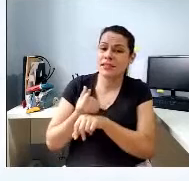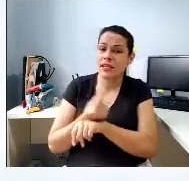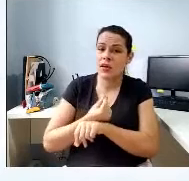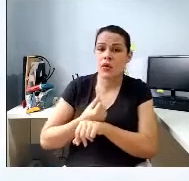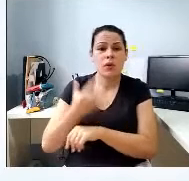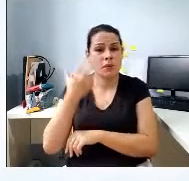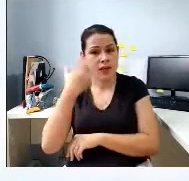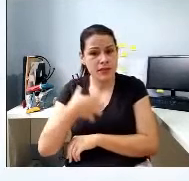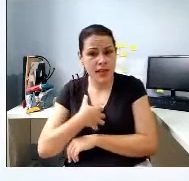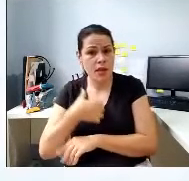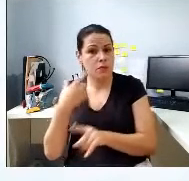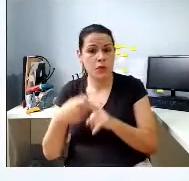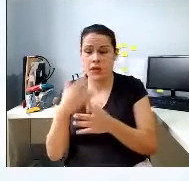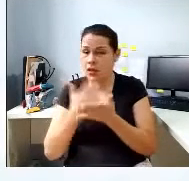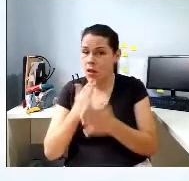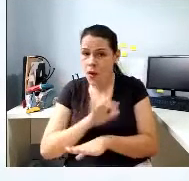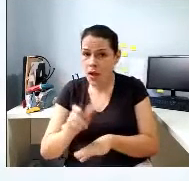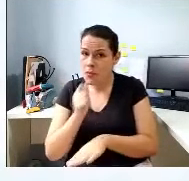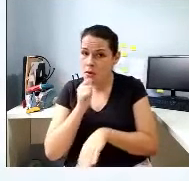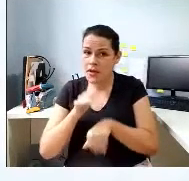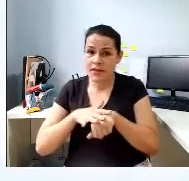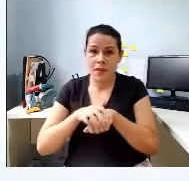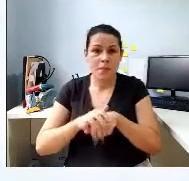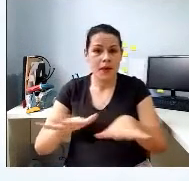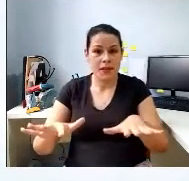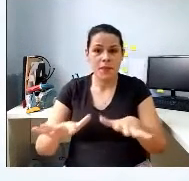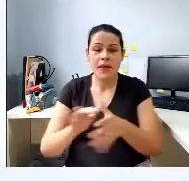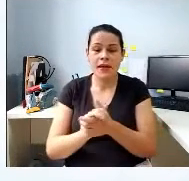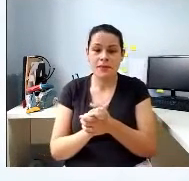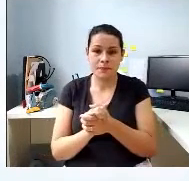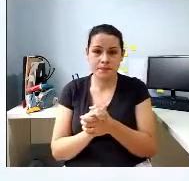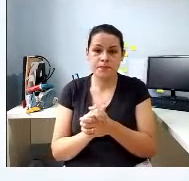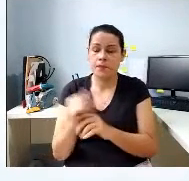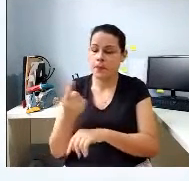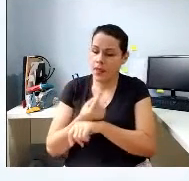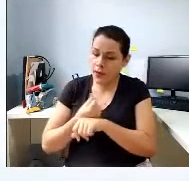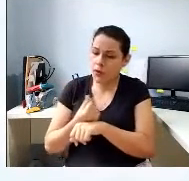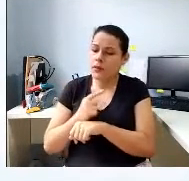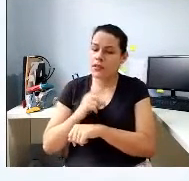pandêmica não passou, a economia ela está com muita dificuldade para se